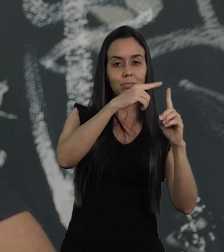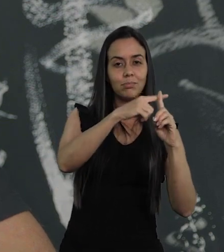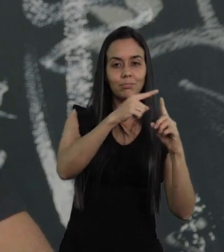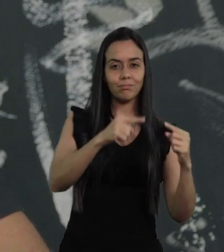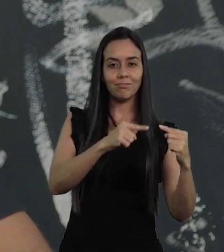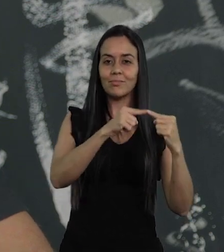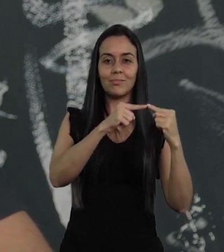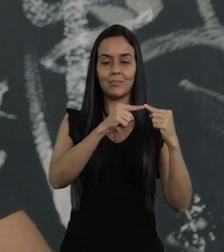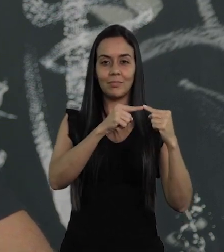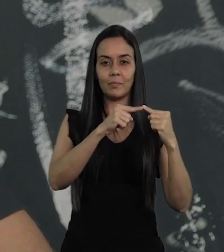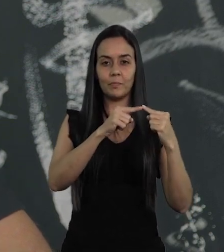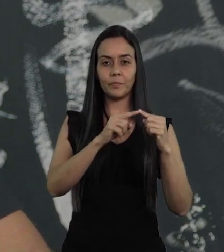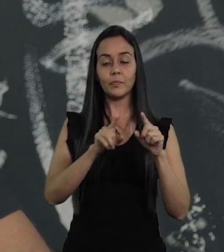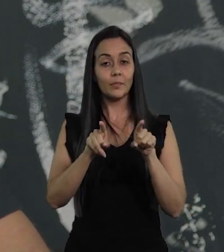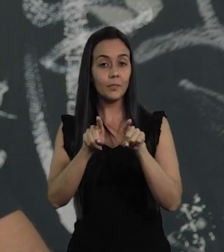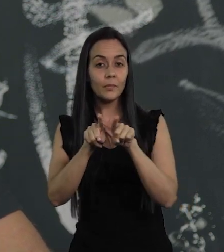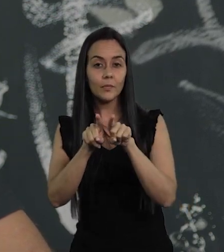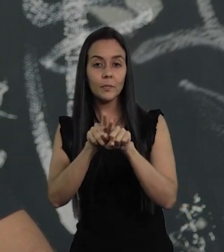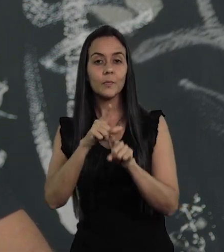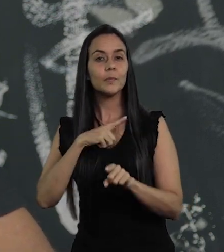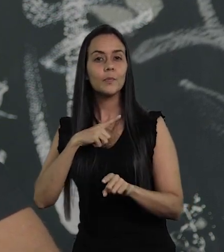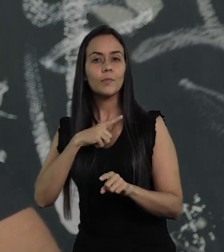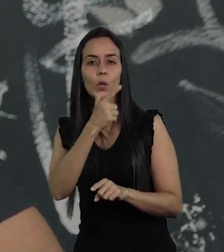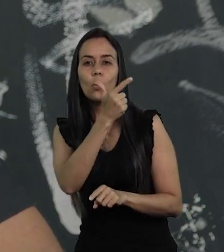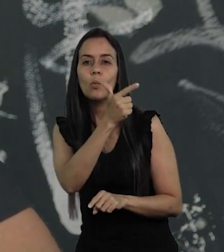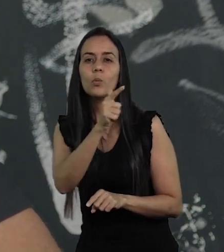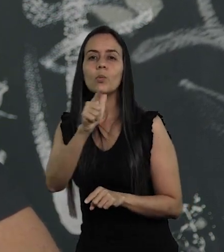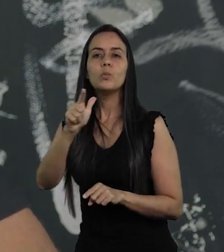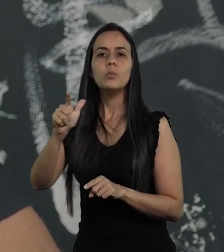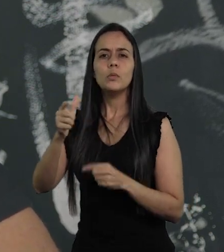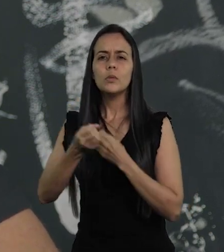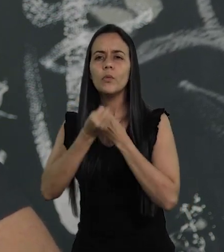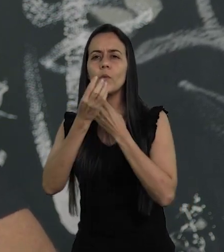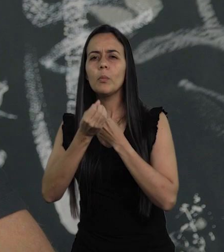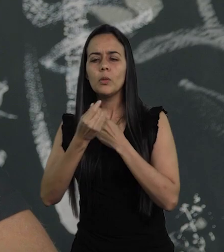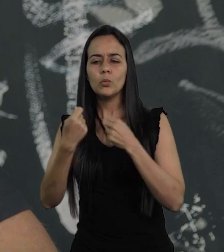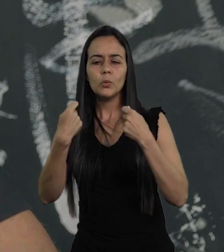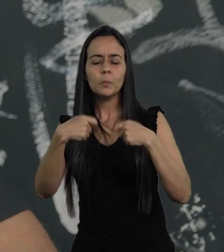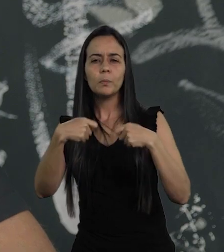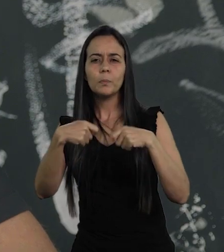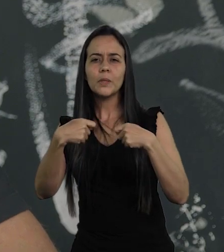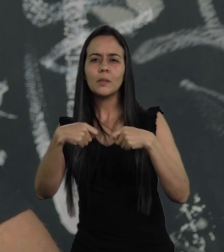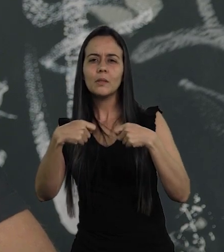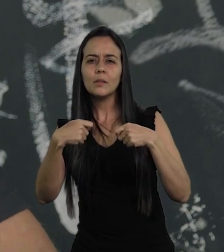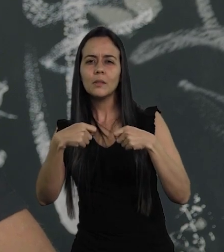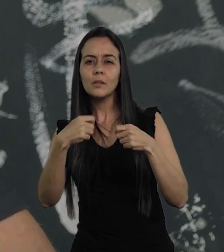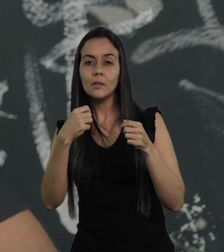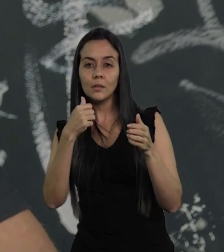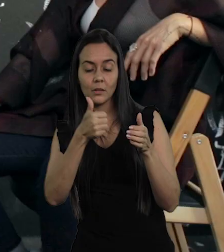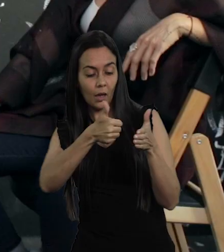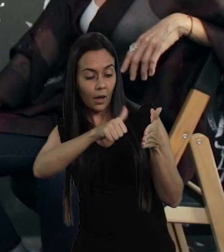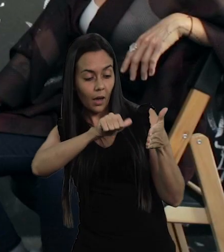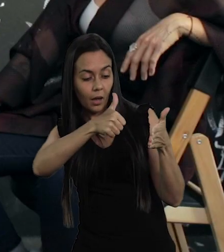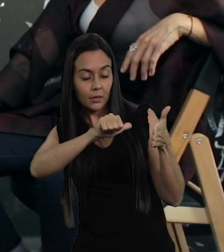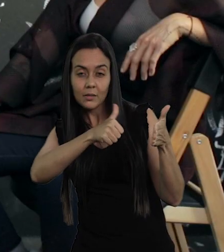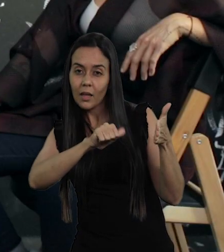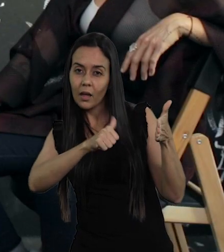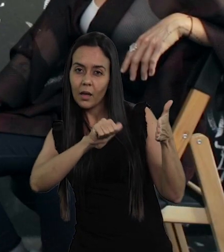de coordenadas abscissas e tal, né? E que não era um elemento...